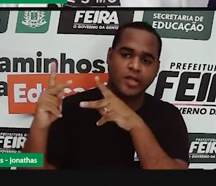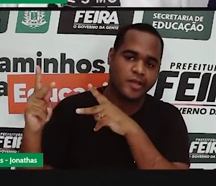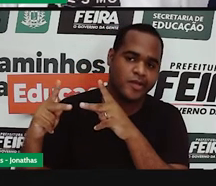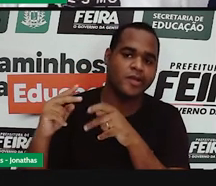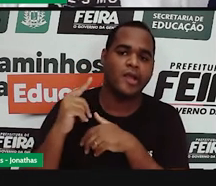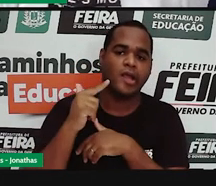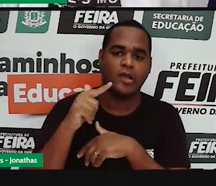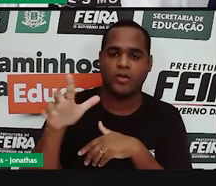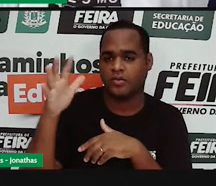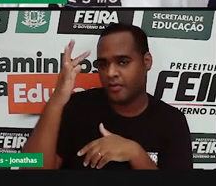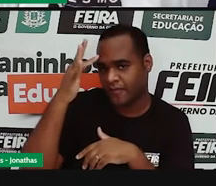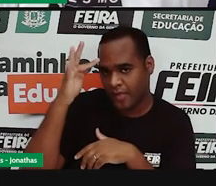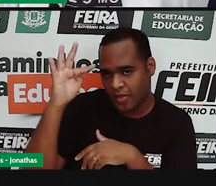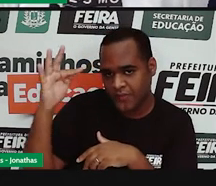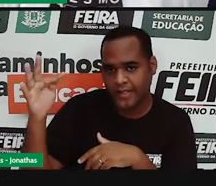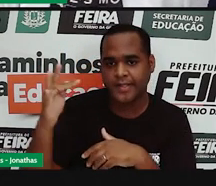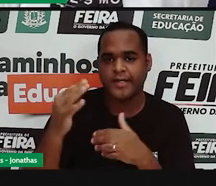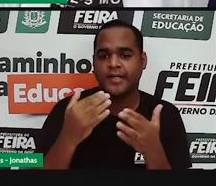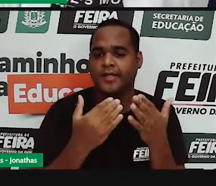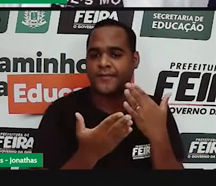discussão filosófica.